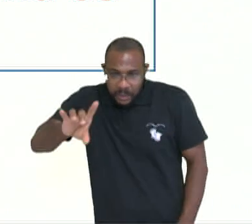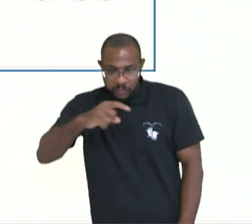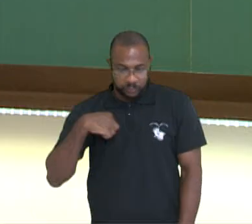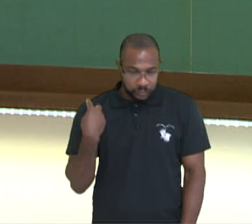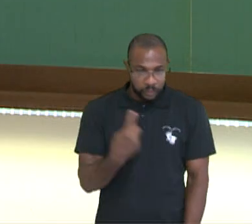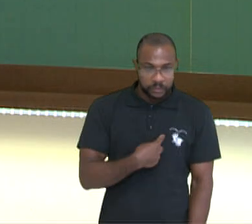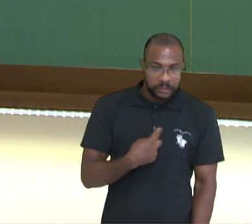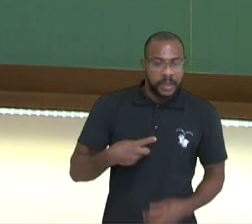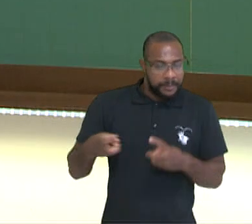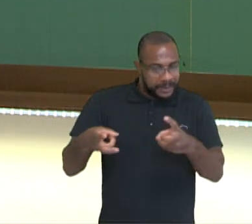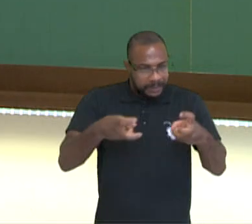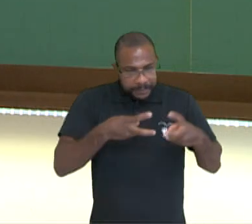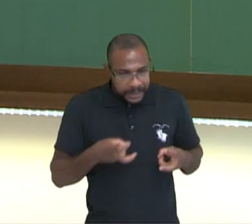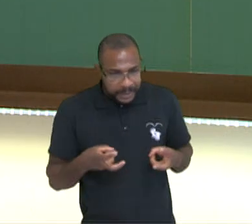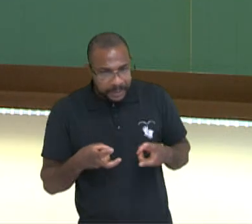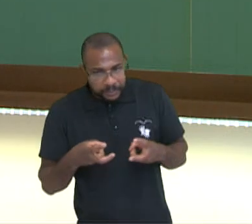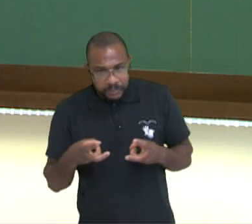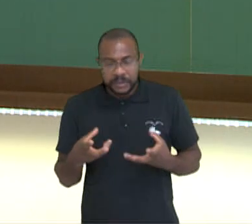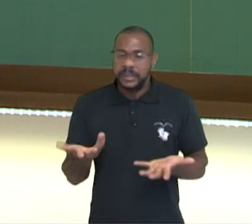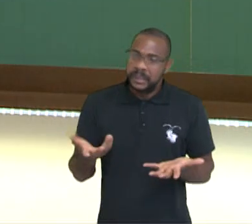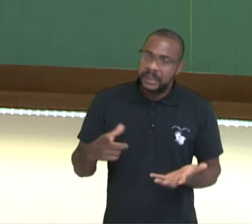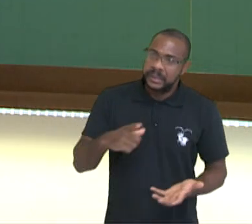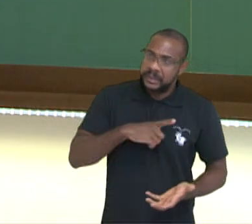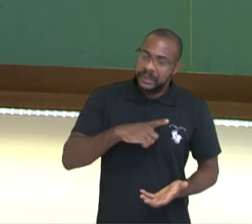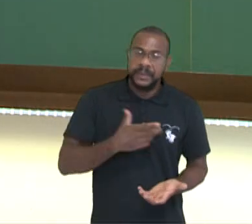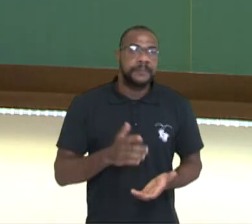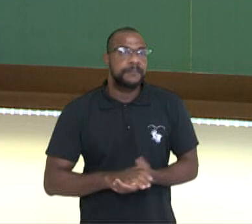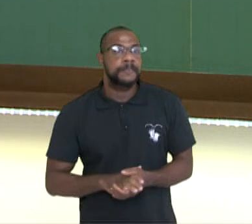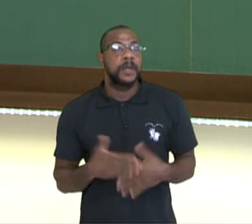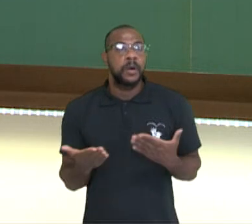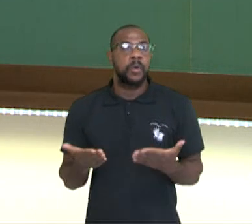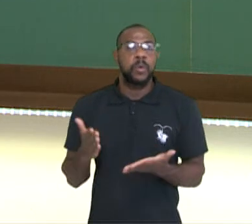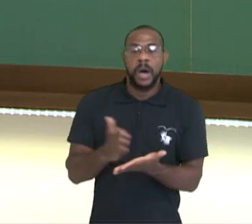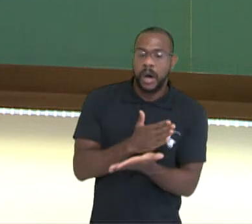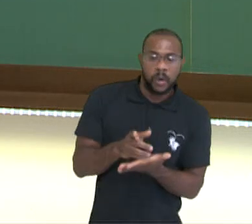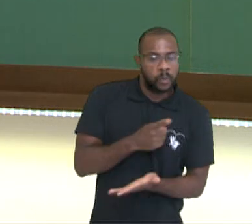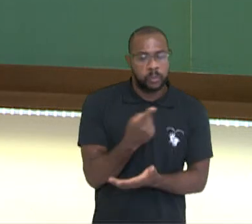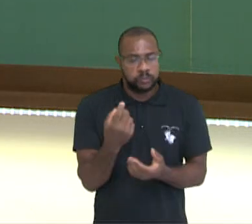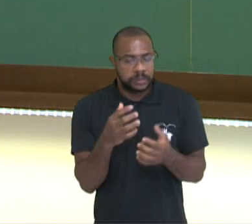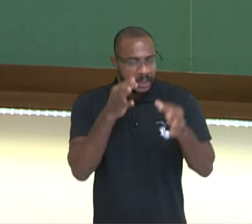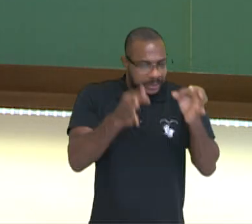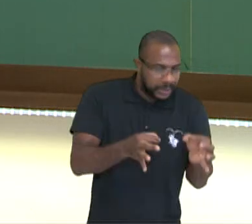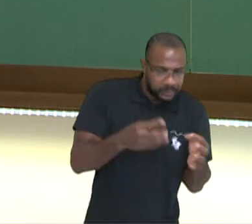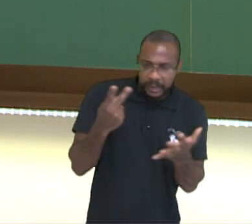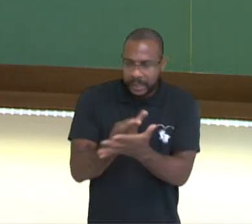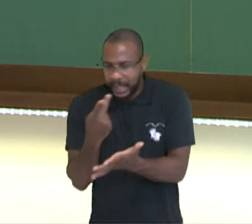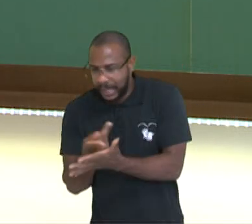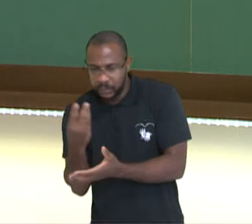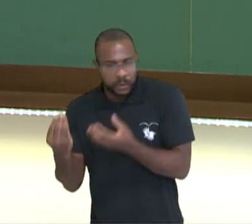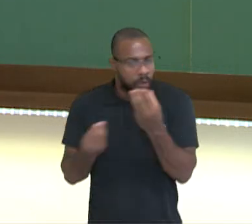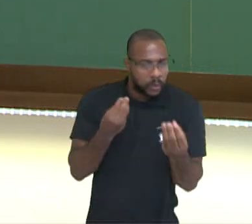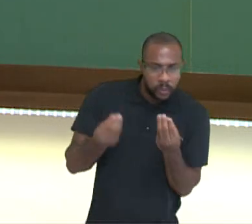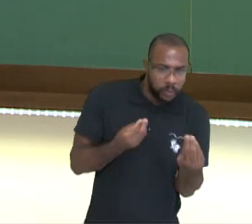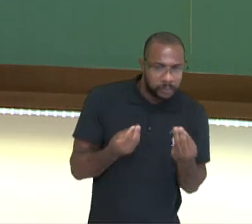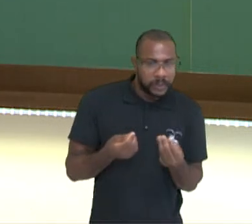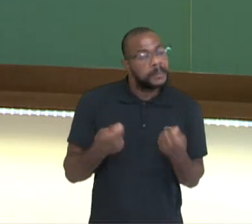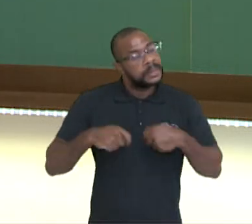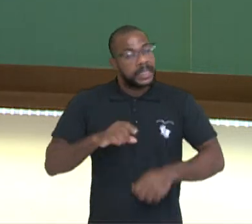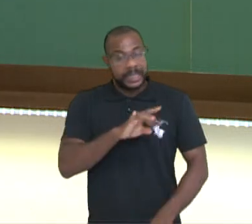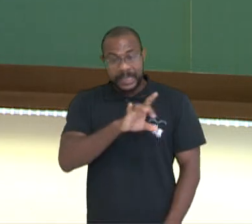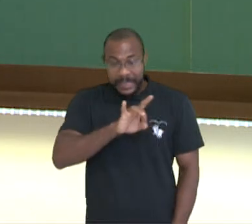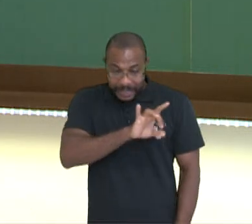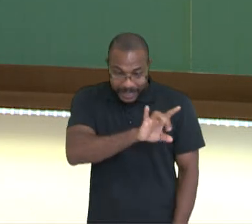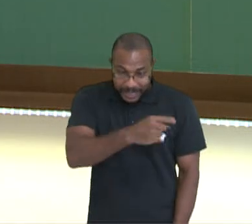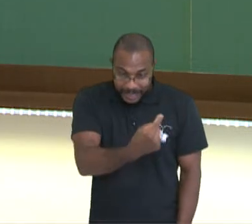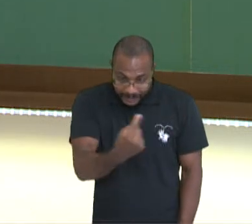perceber se somos mais empiristas, mais racionalistas, ou se de fato um ou outro está correto. Por isso, cabe a cada um de nós refletir sobre a